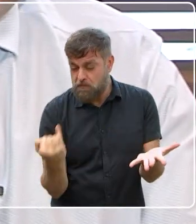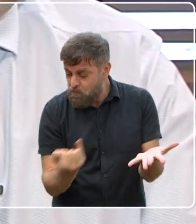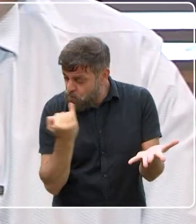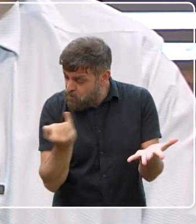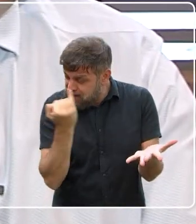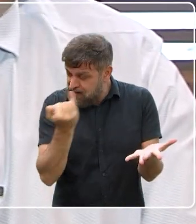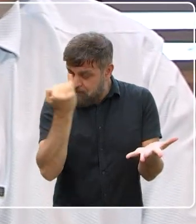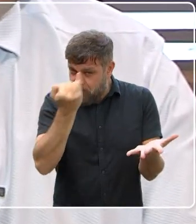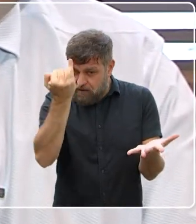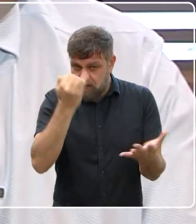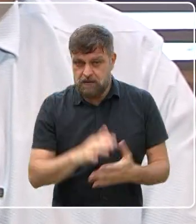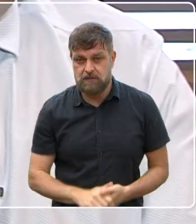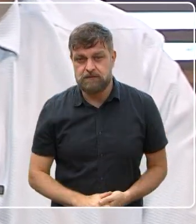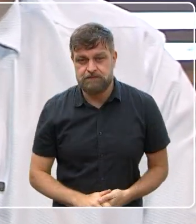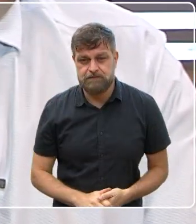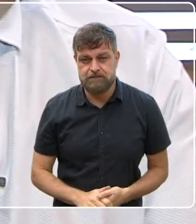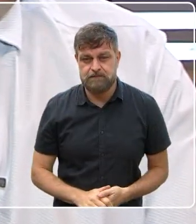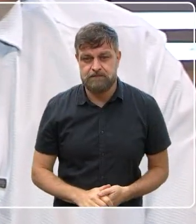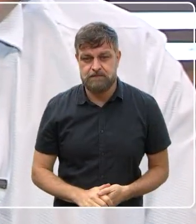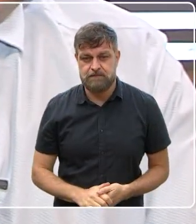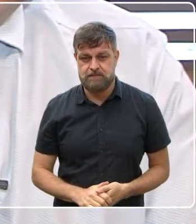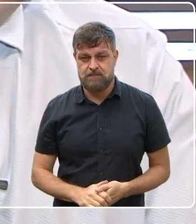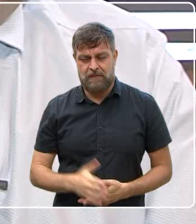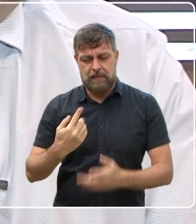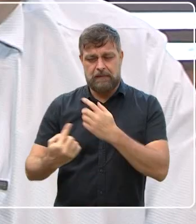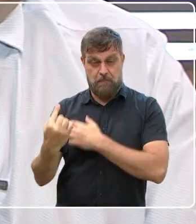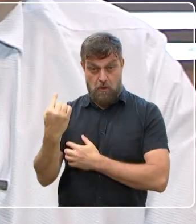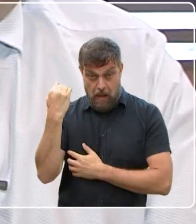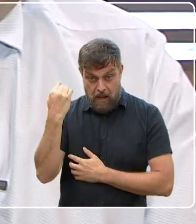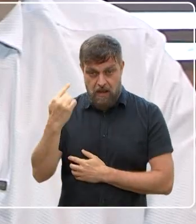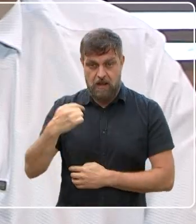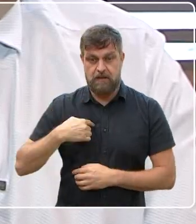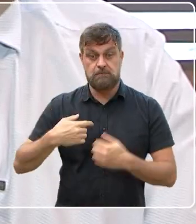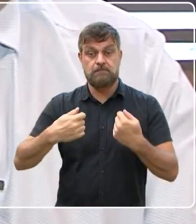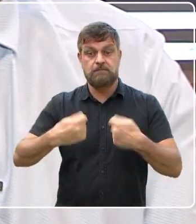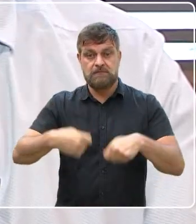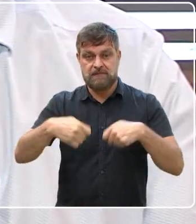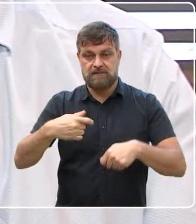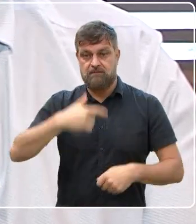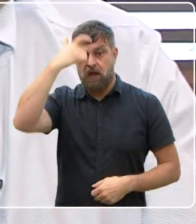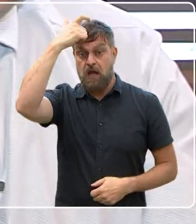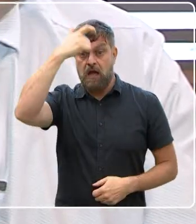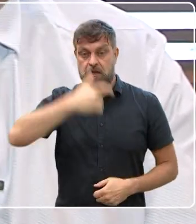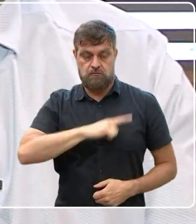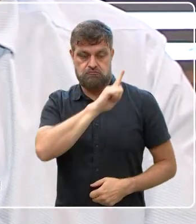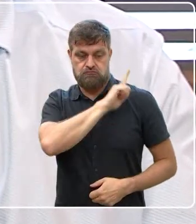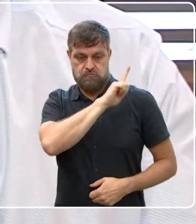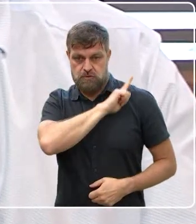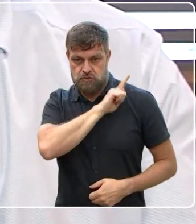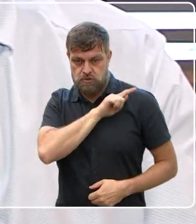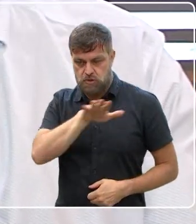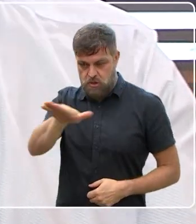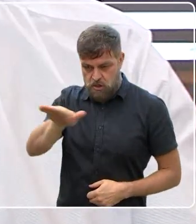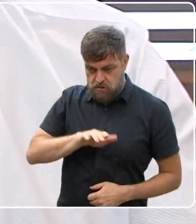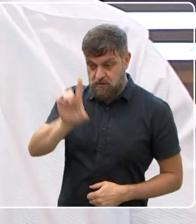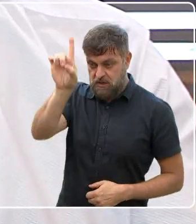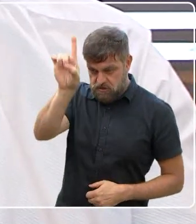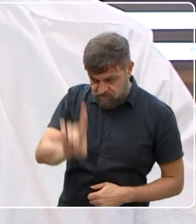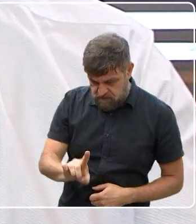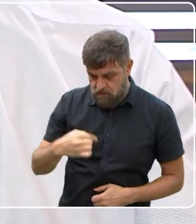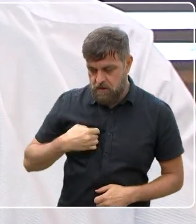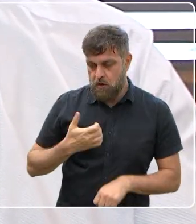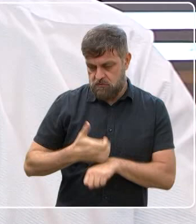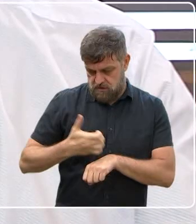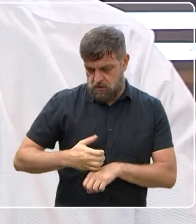são importantes. E naquela época eu precisava, como gestor, já tinha convencido a diretoria que como um